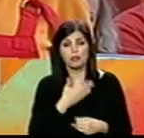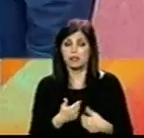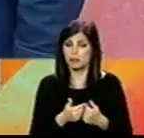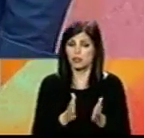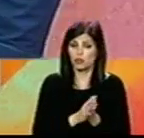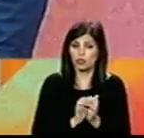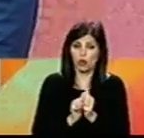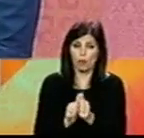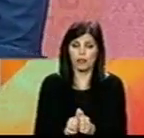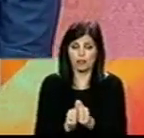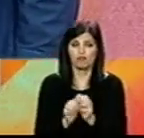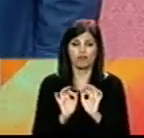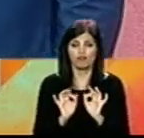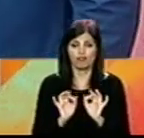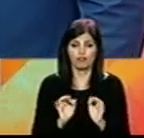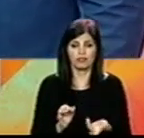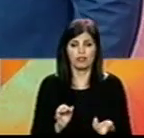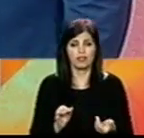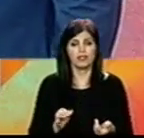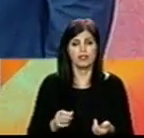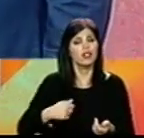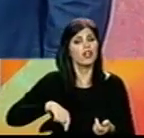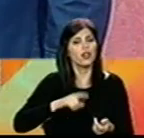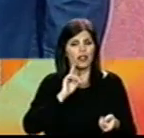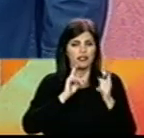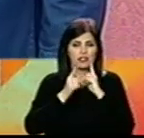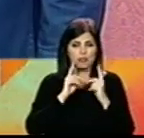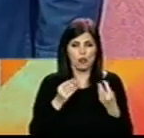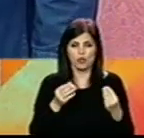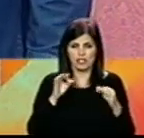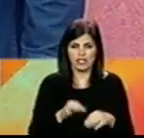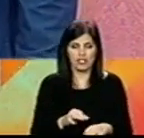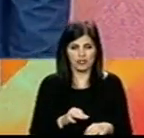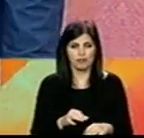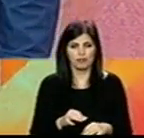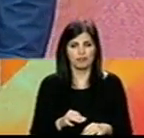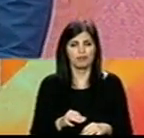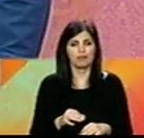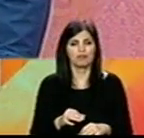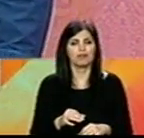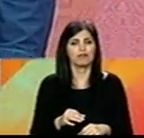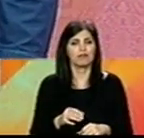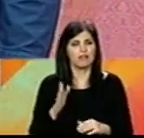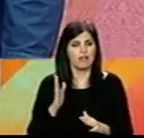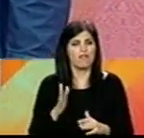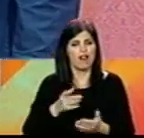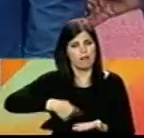van a acompañar maravillosa, en la cual nosotros nos vamos a divertir mucho y estoy convencido de que ellos se lo van a pasar. Hemos traído